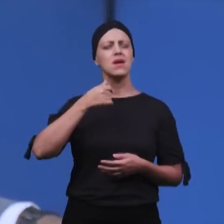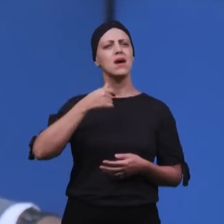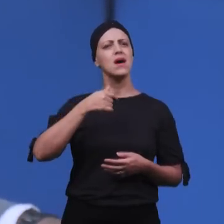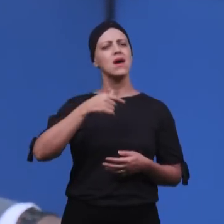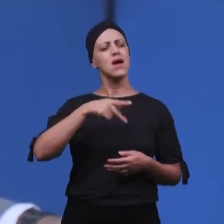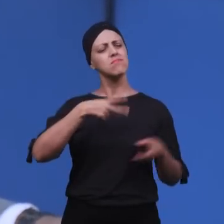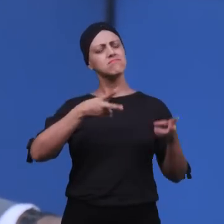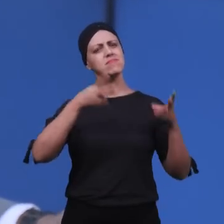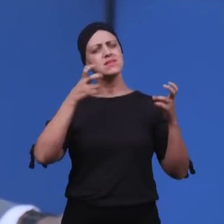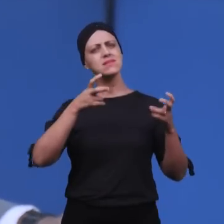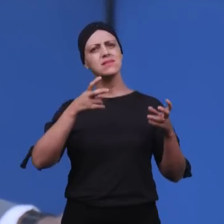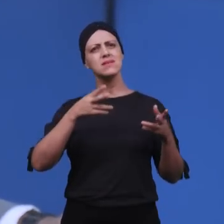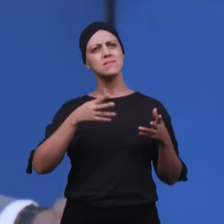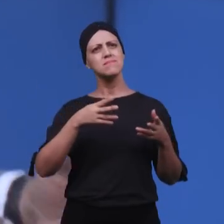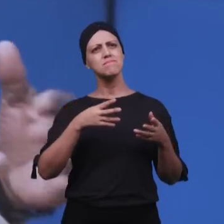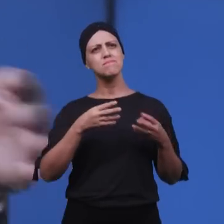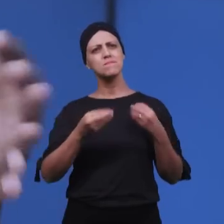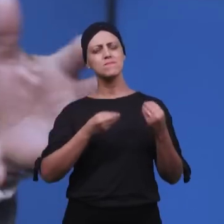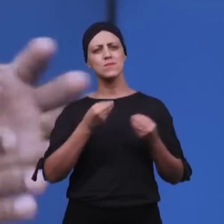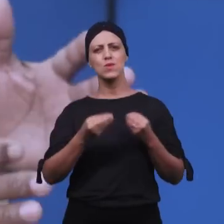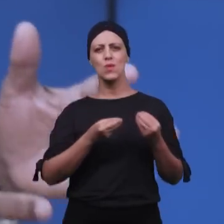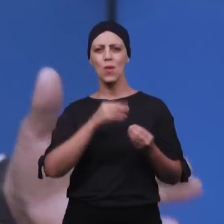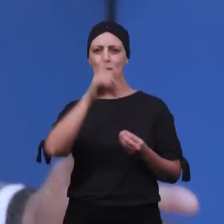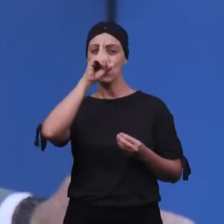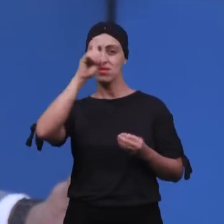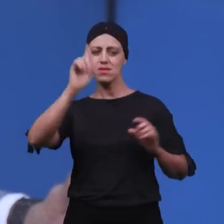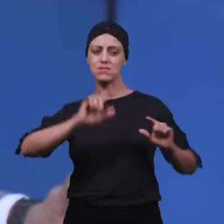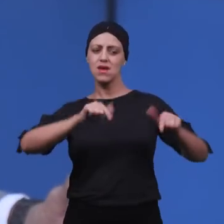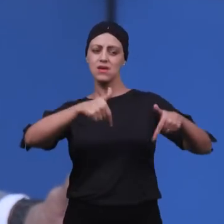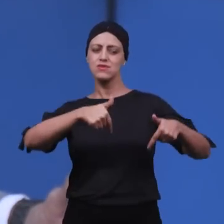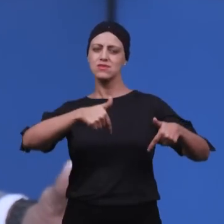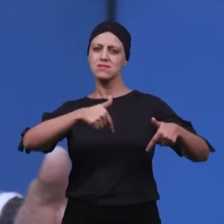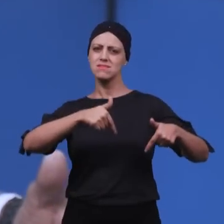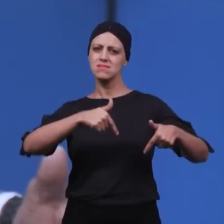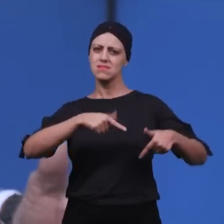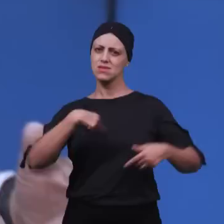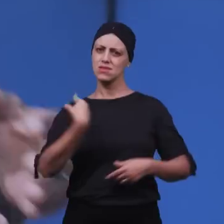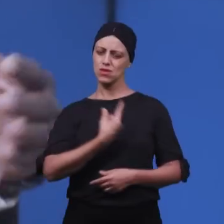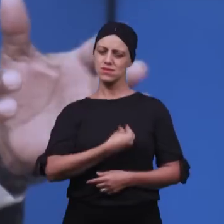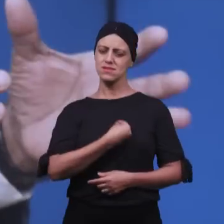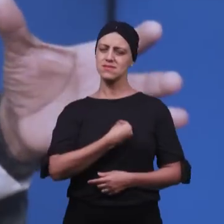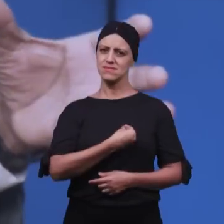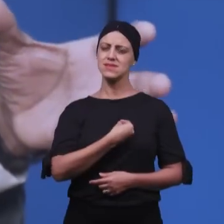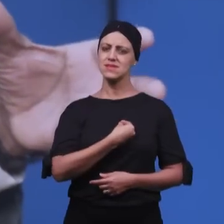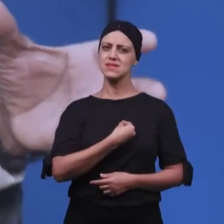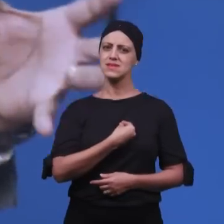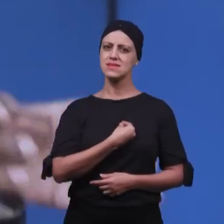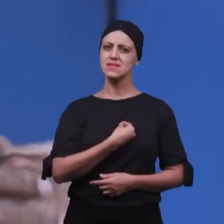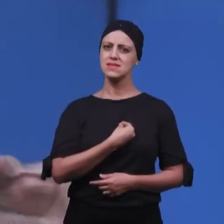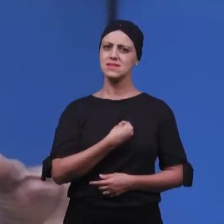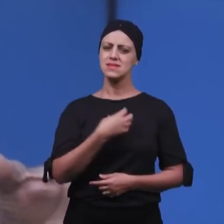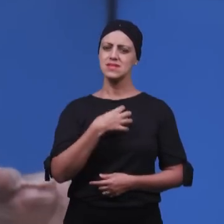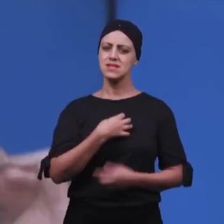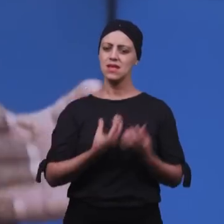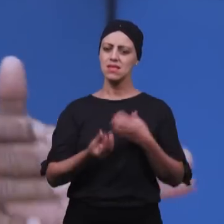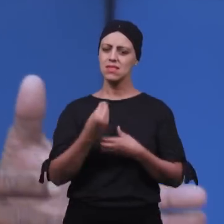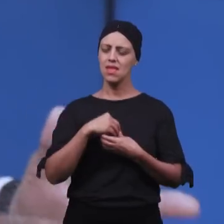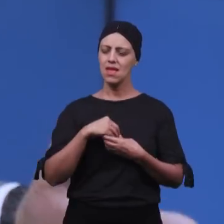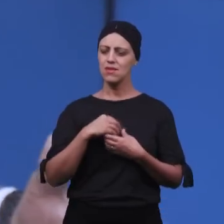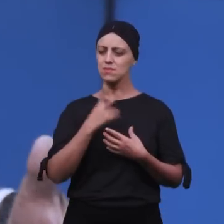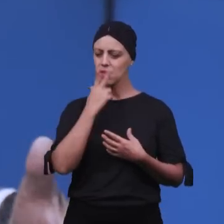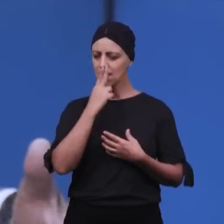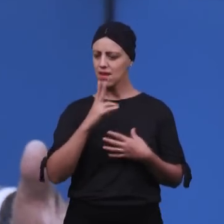percebeu, né, como Deus começou a agir na nossa vida. Claro. Uma estrutura de união cada